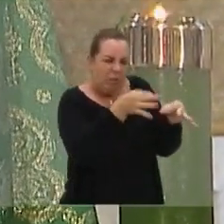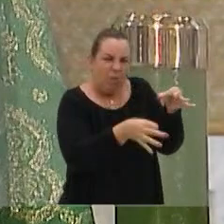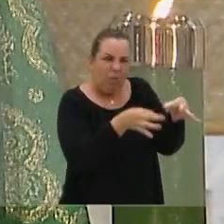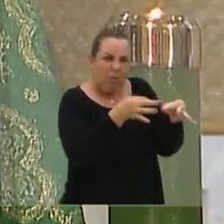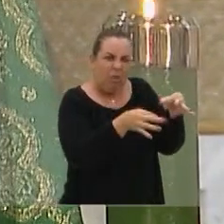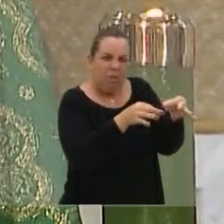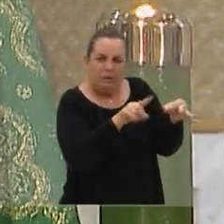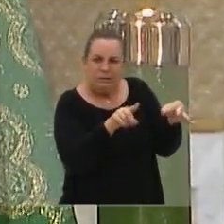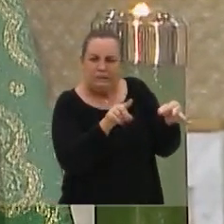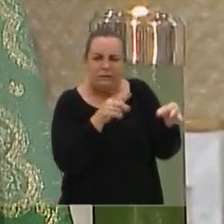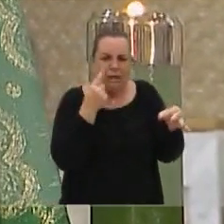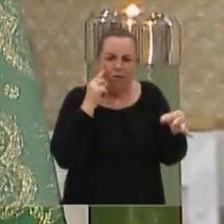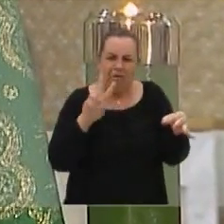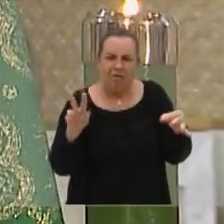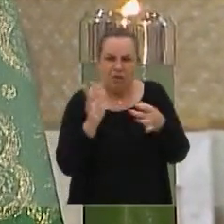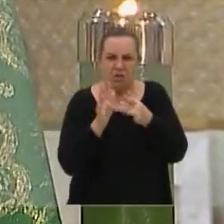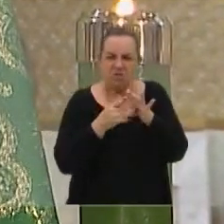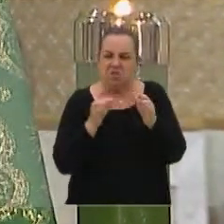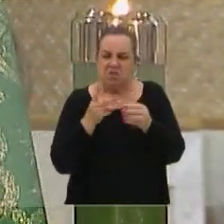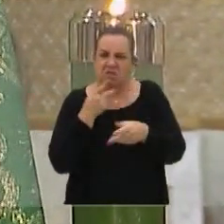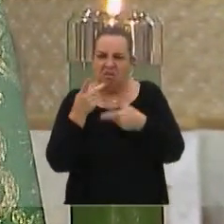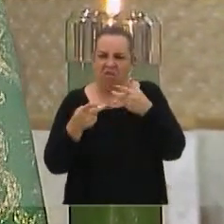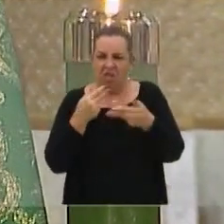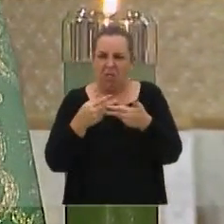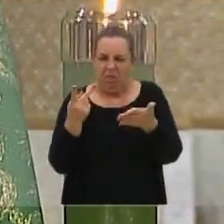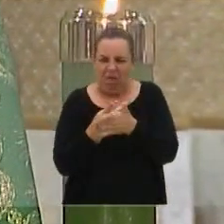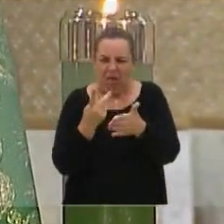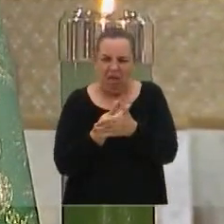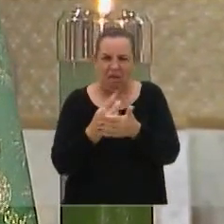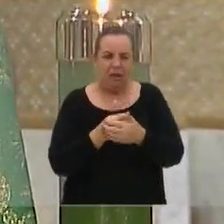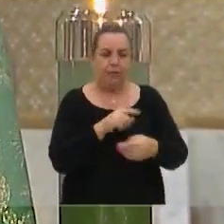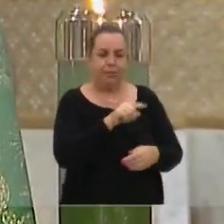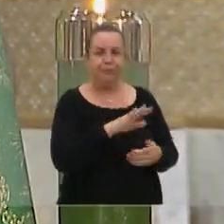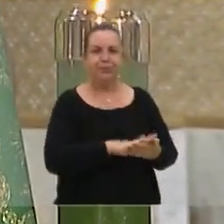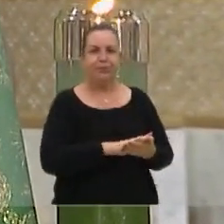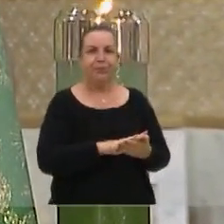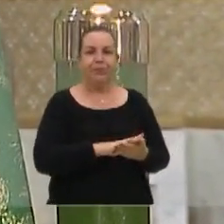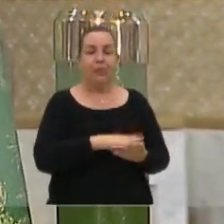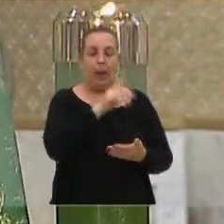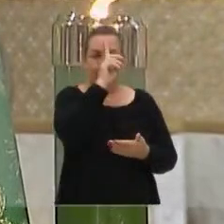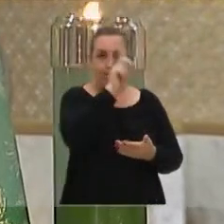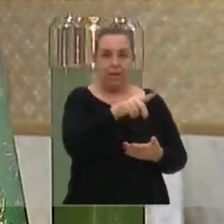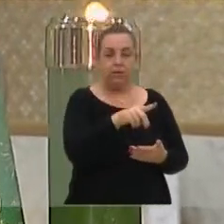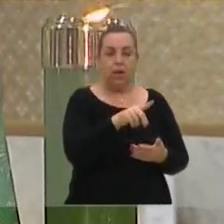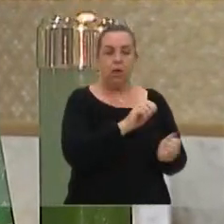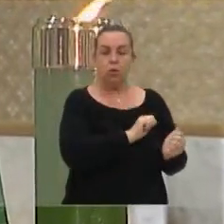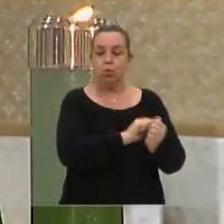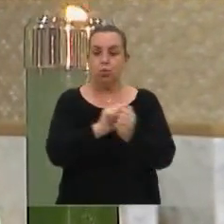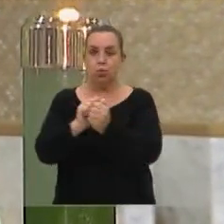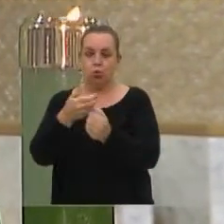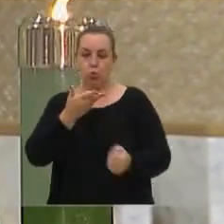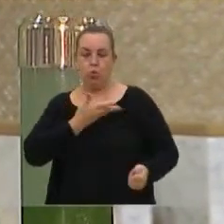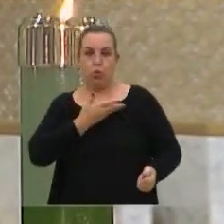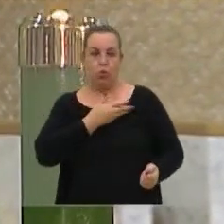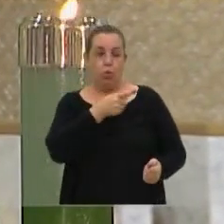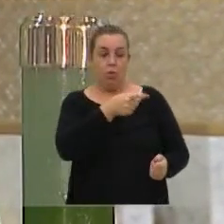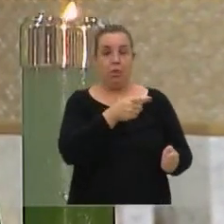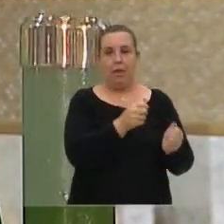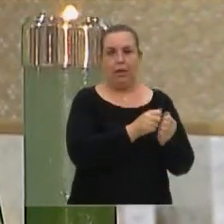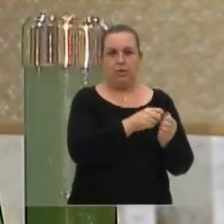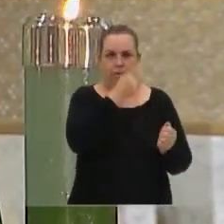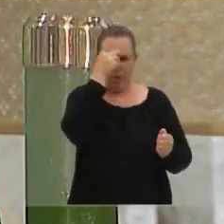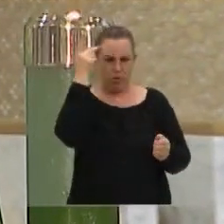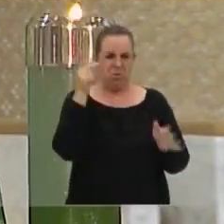palavra. Então, mandaram os seus discípulos junto com alguns do partido de